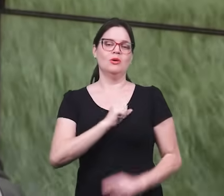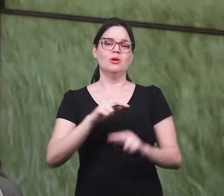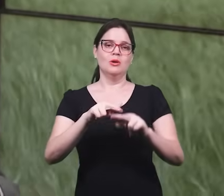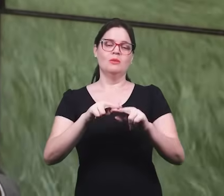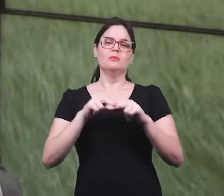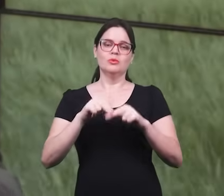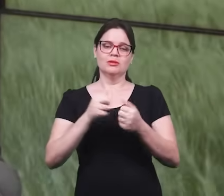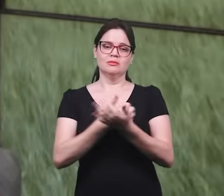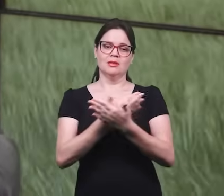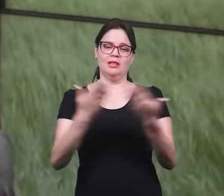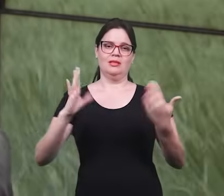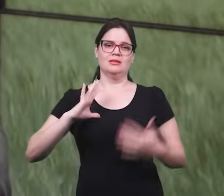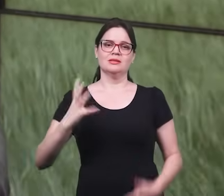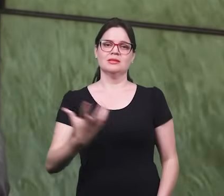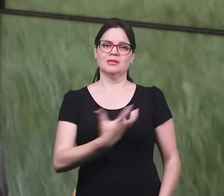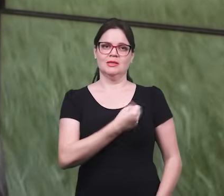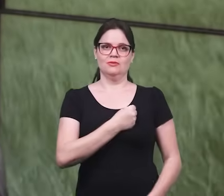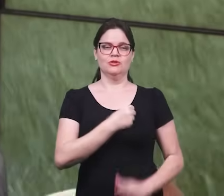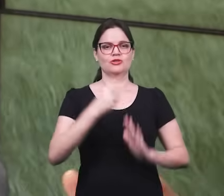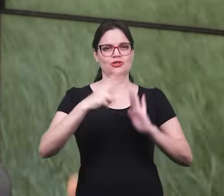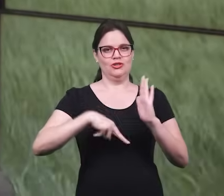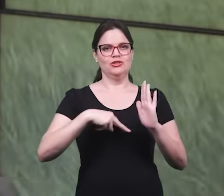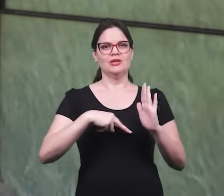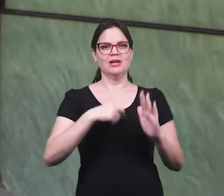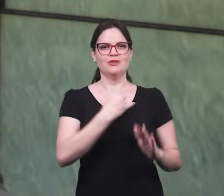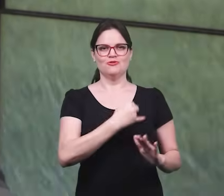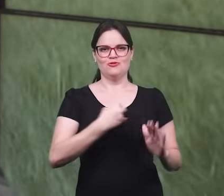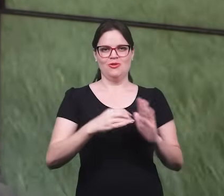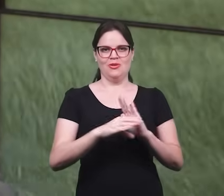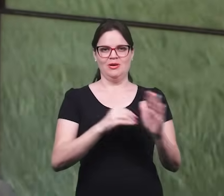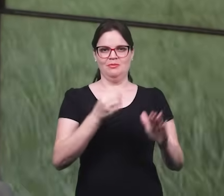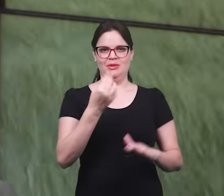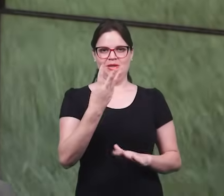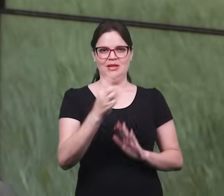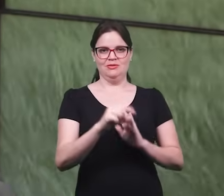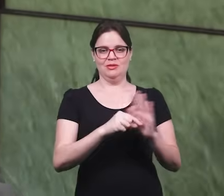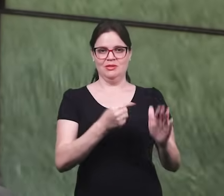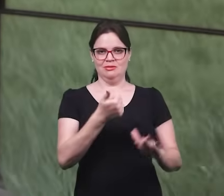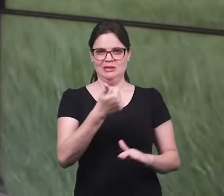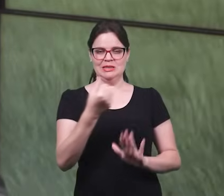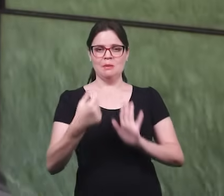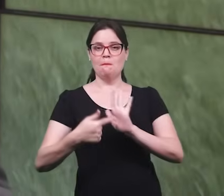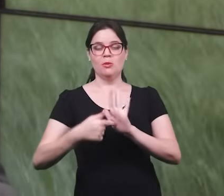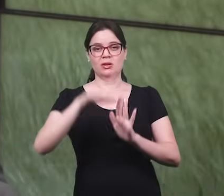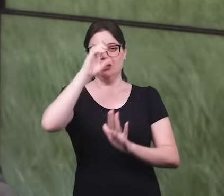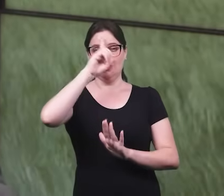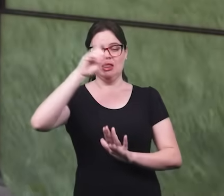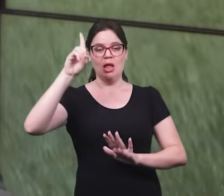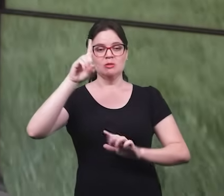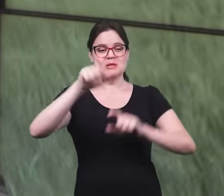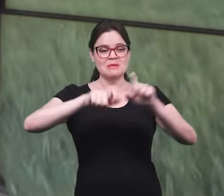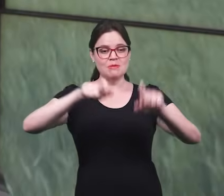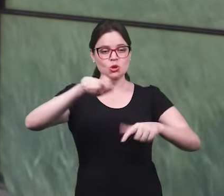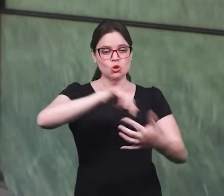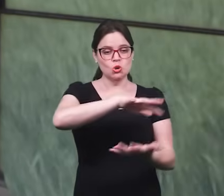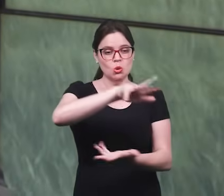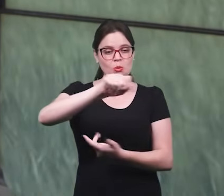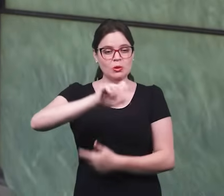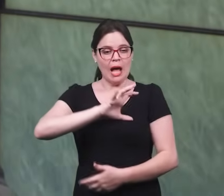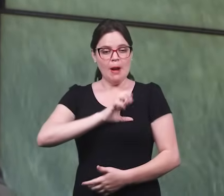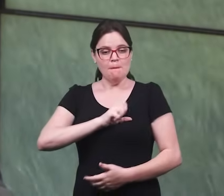nós a gente lê o João 3:16 Deus amou o mundo de tal maneira e o intento desse amor é que ninguém